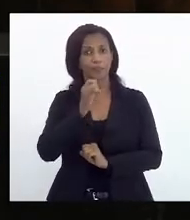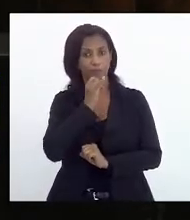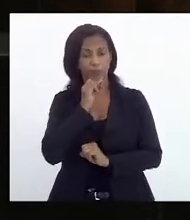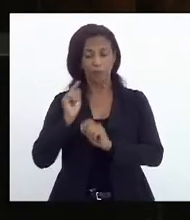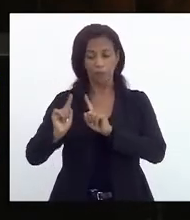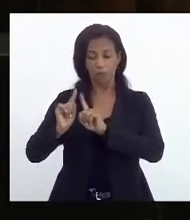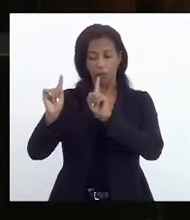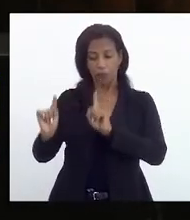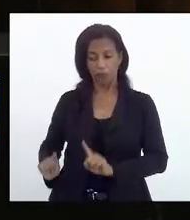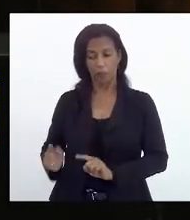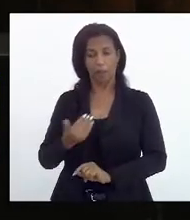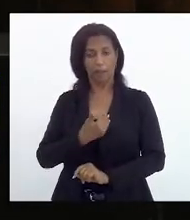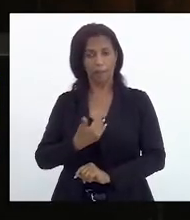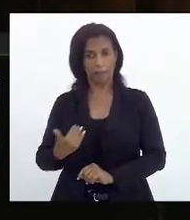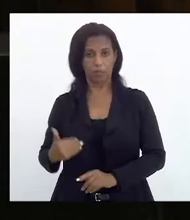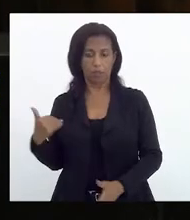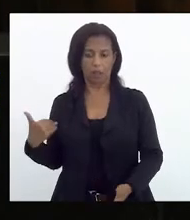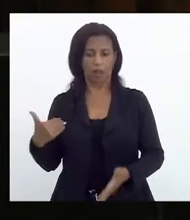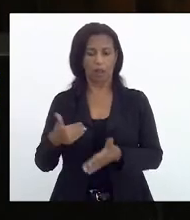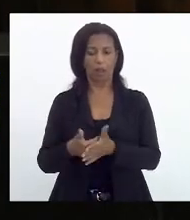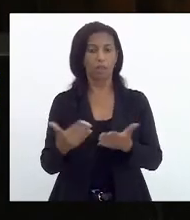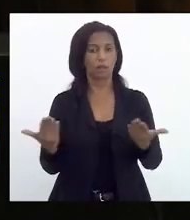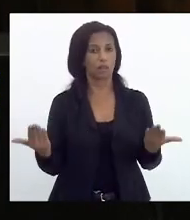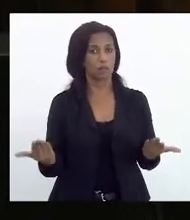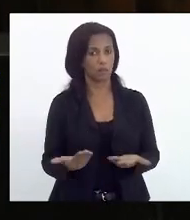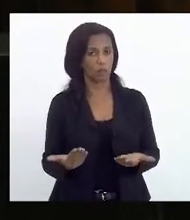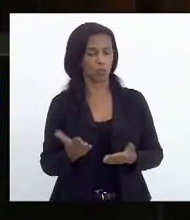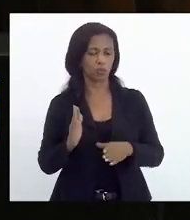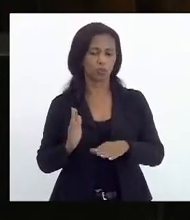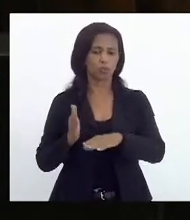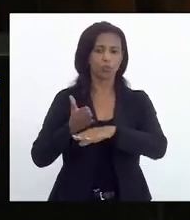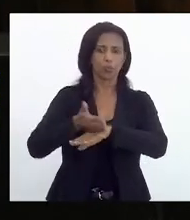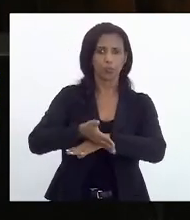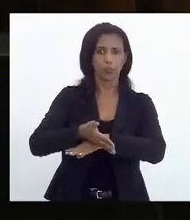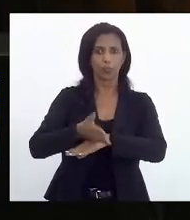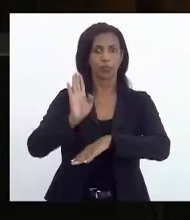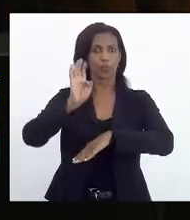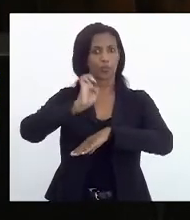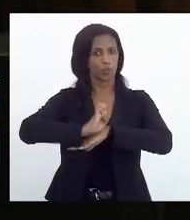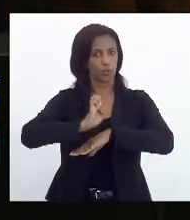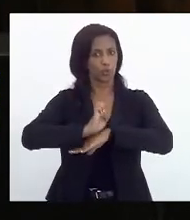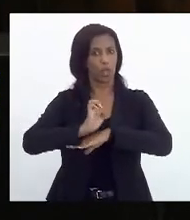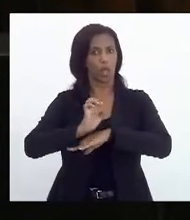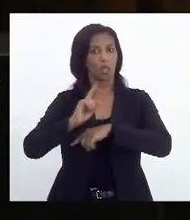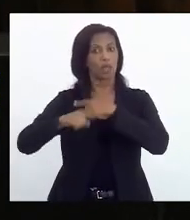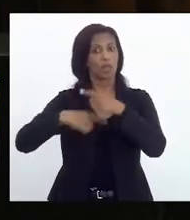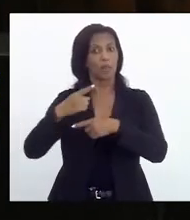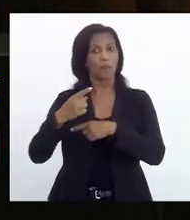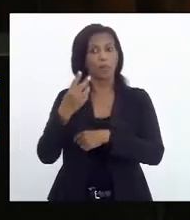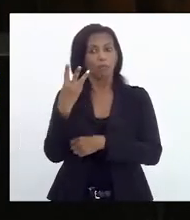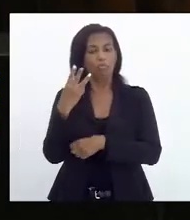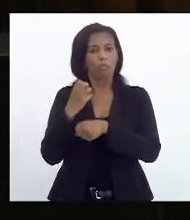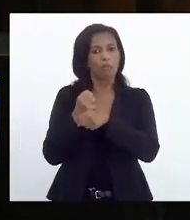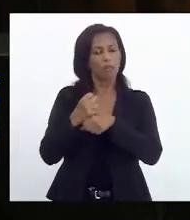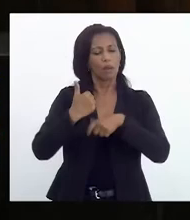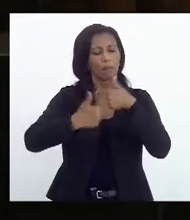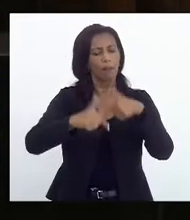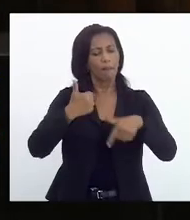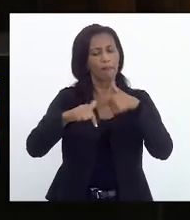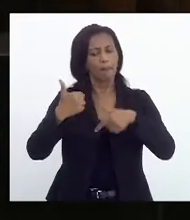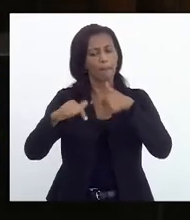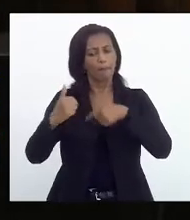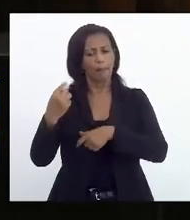público até a presente data quando entrava no estado depois de completar 3 anos